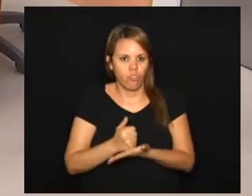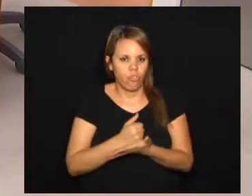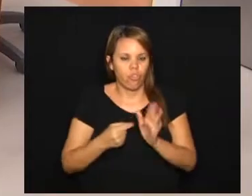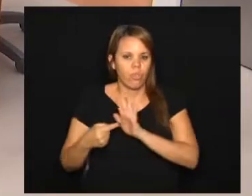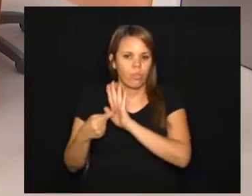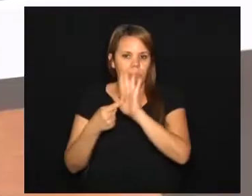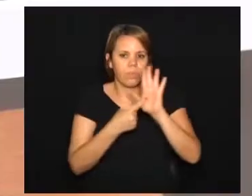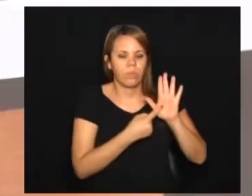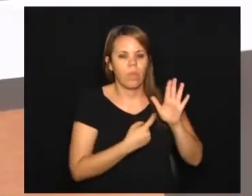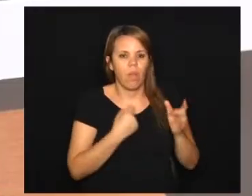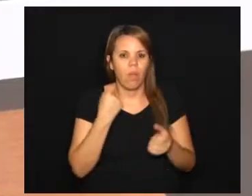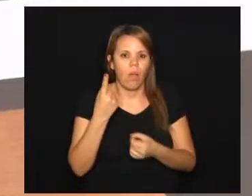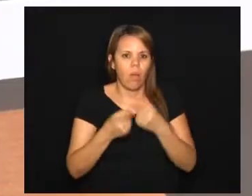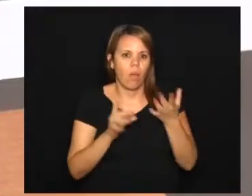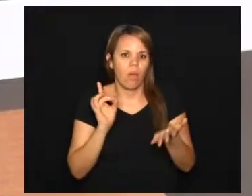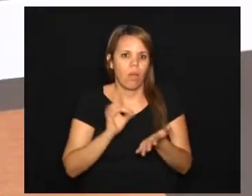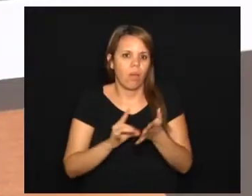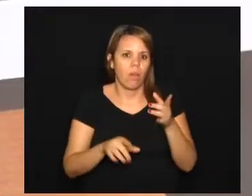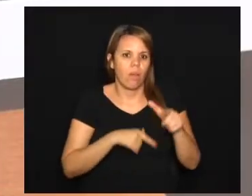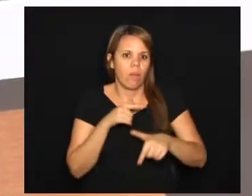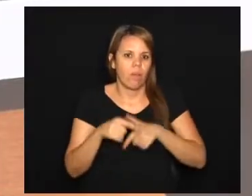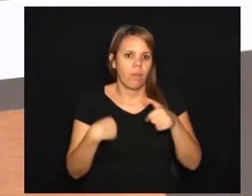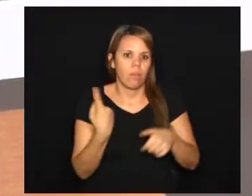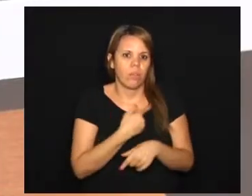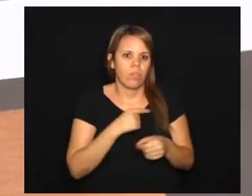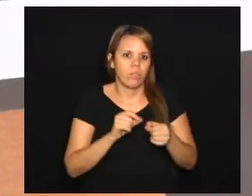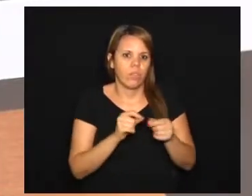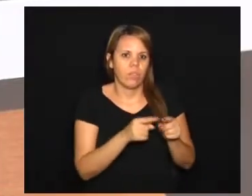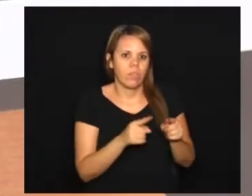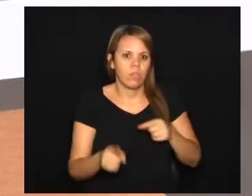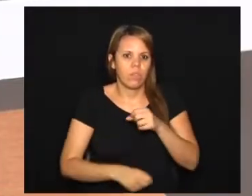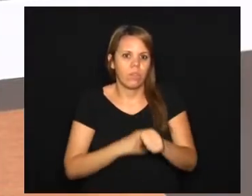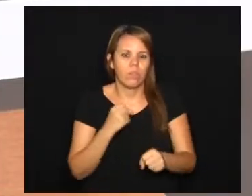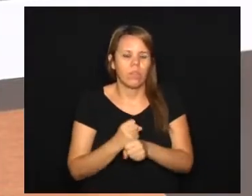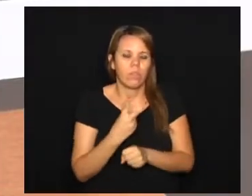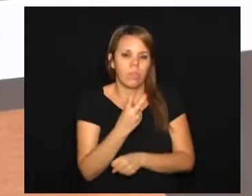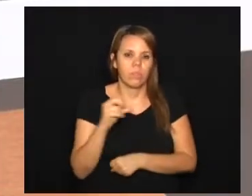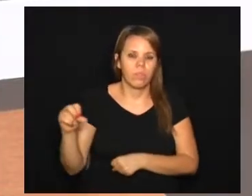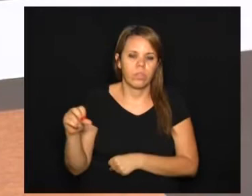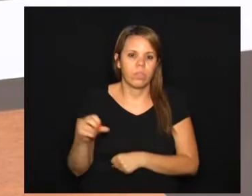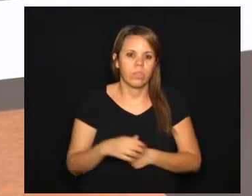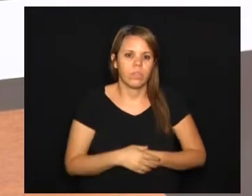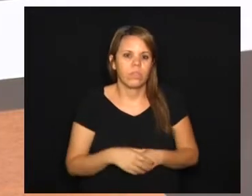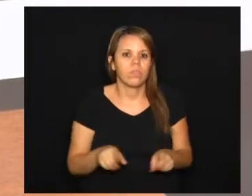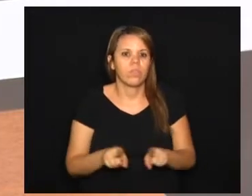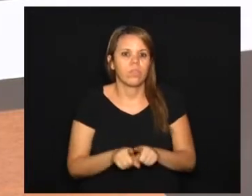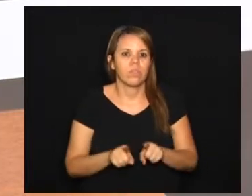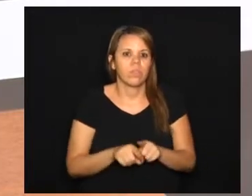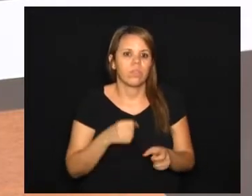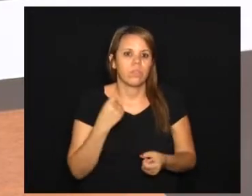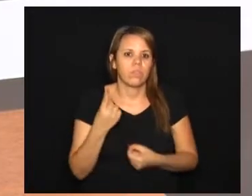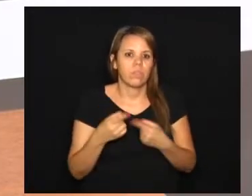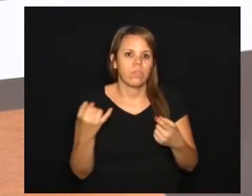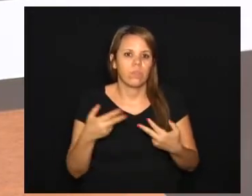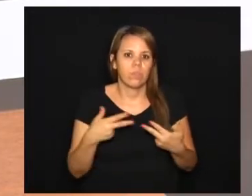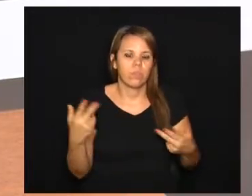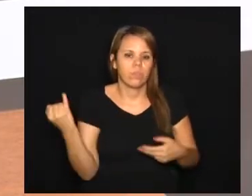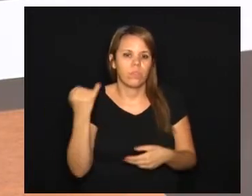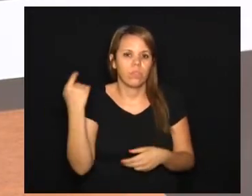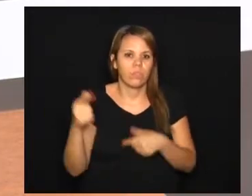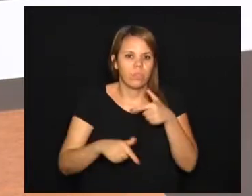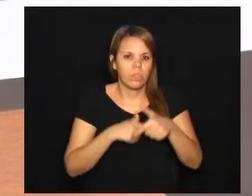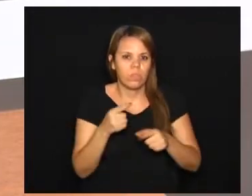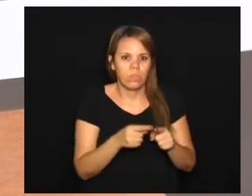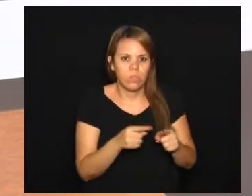apresentação de algumas realizações que nós fizemos durante o ano de 2019 e também alguns pontos importantes que nós vamos